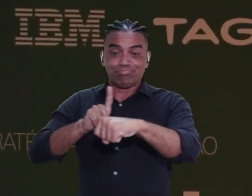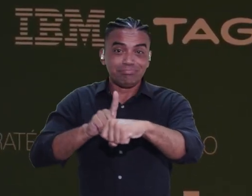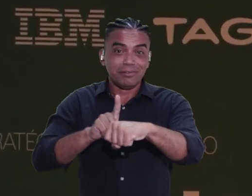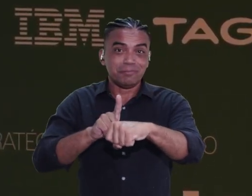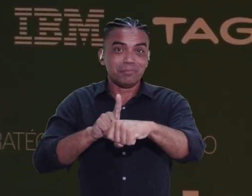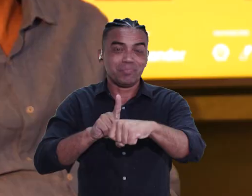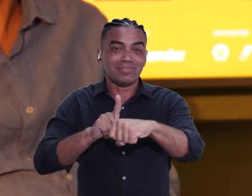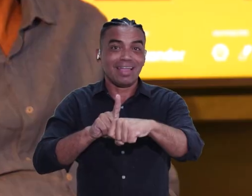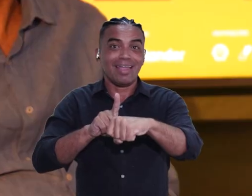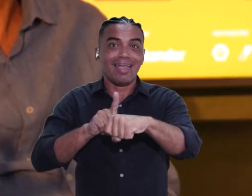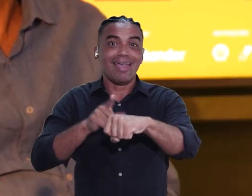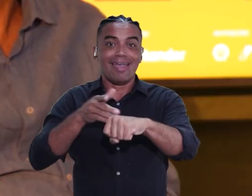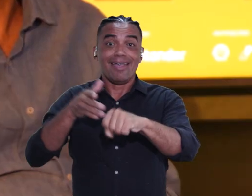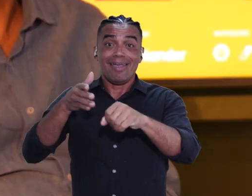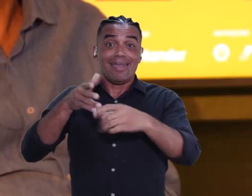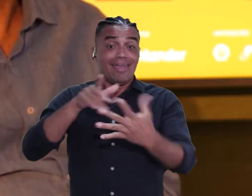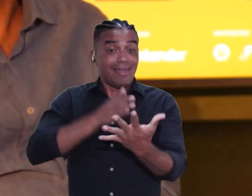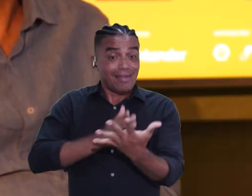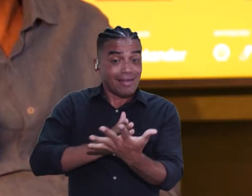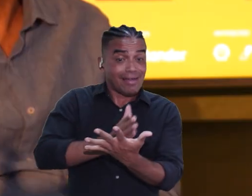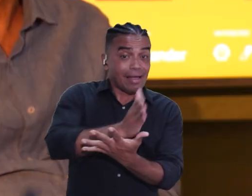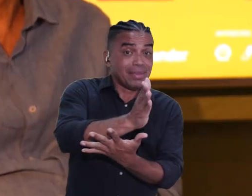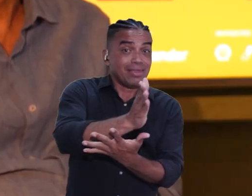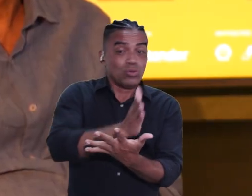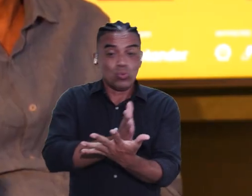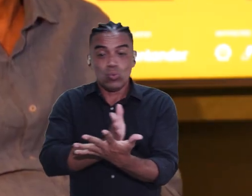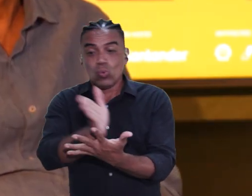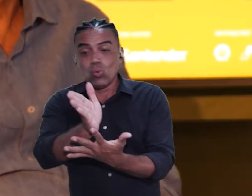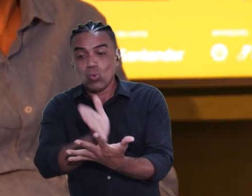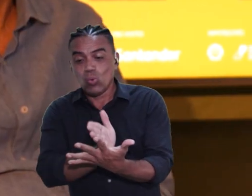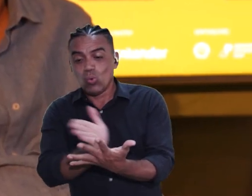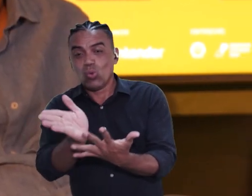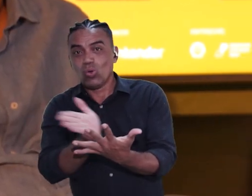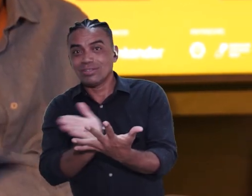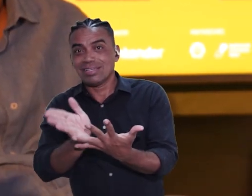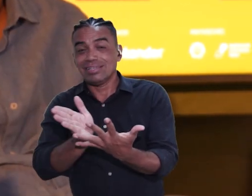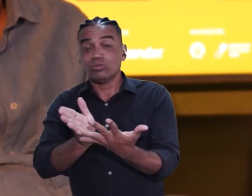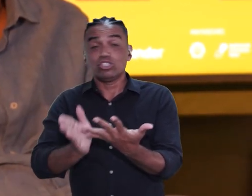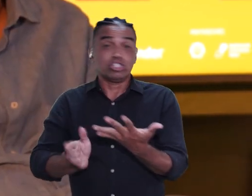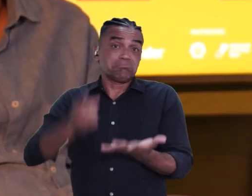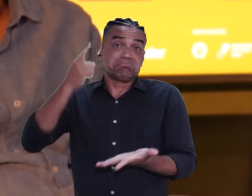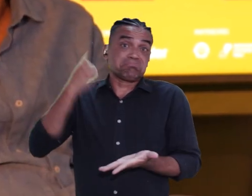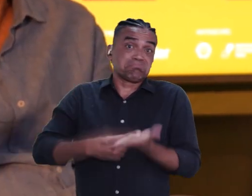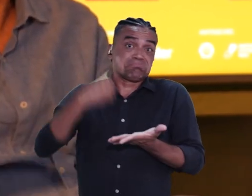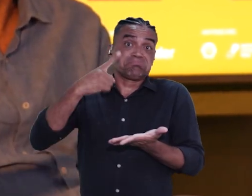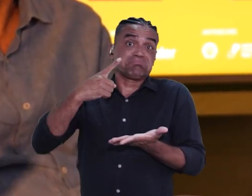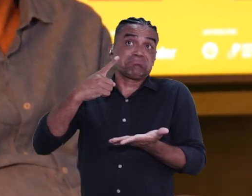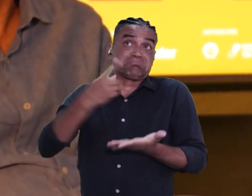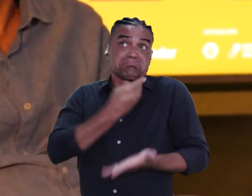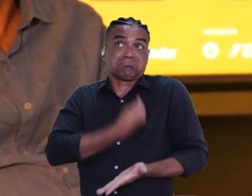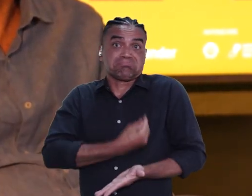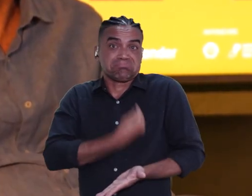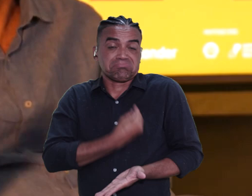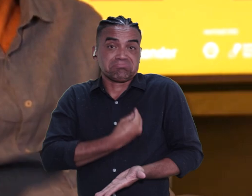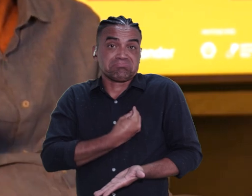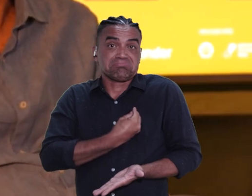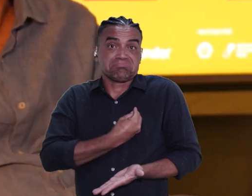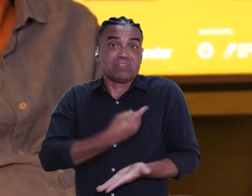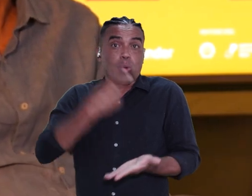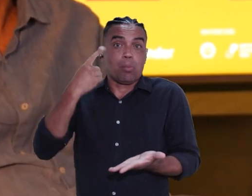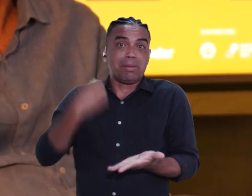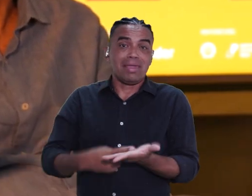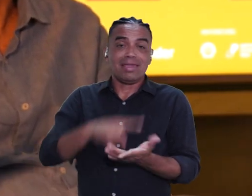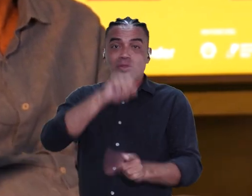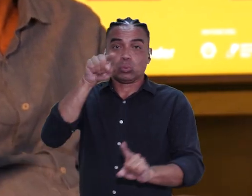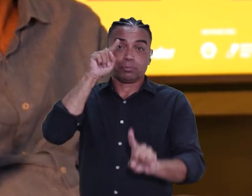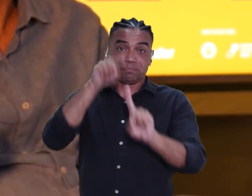como sendo um caminho escolhido na direção de missão de vida, cumprimento